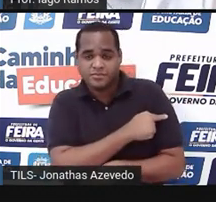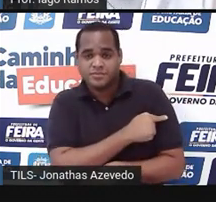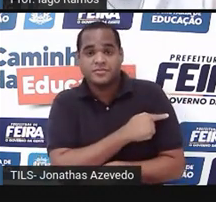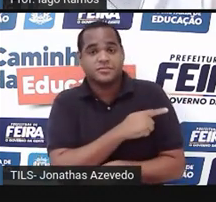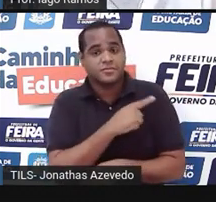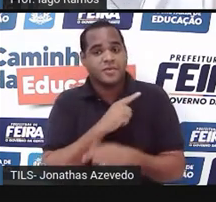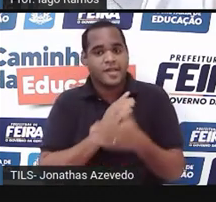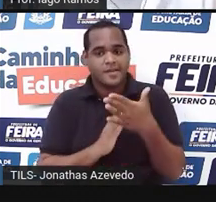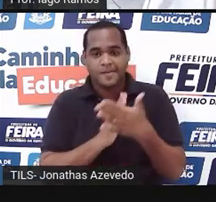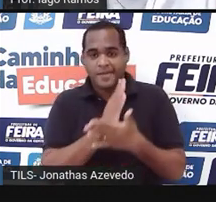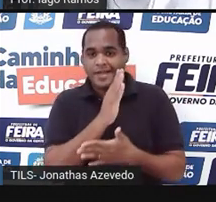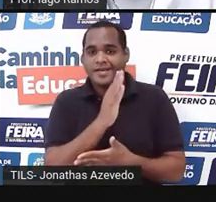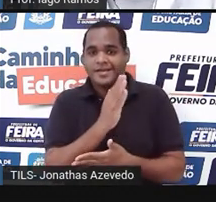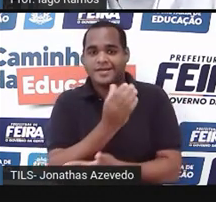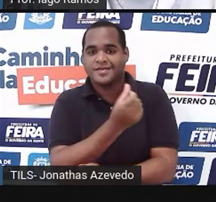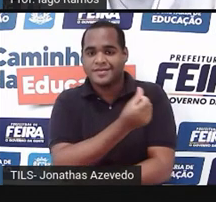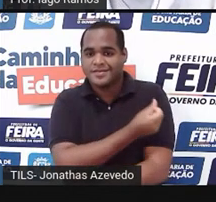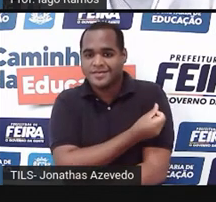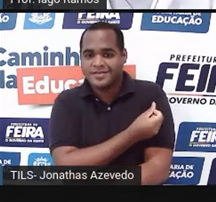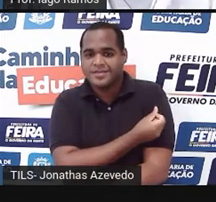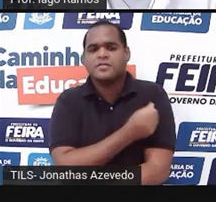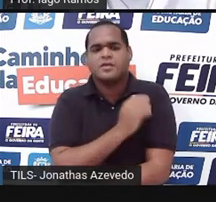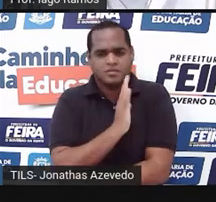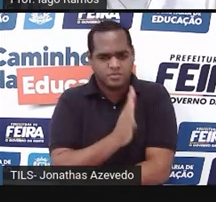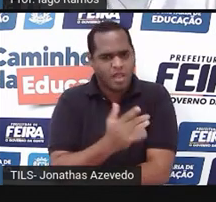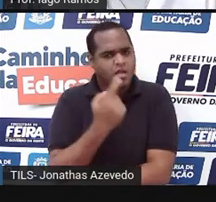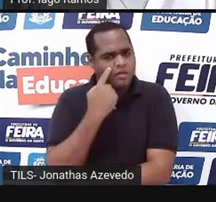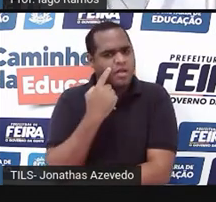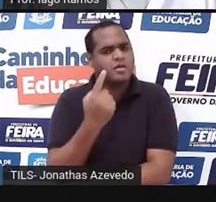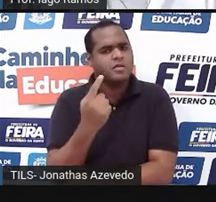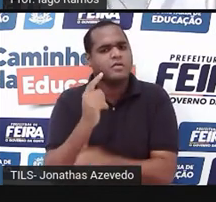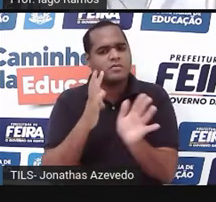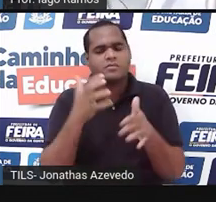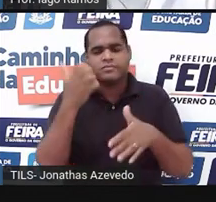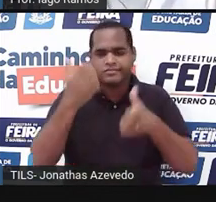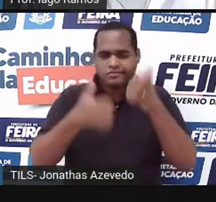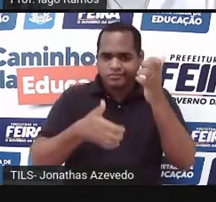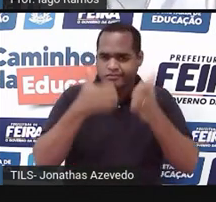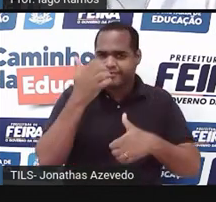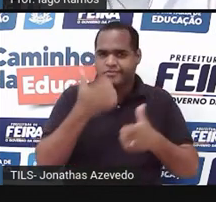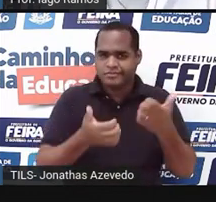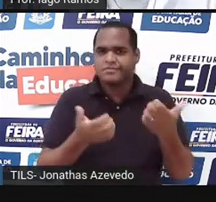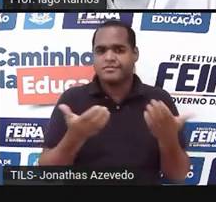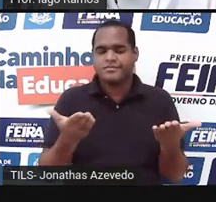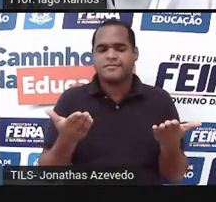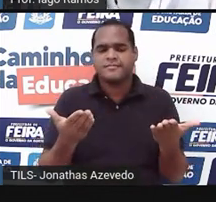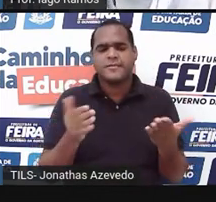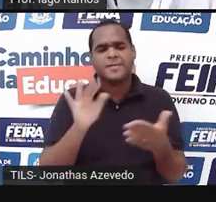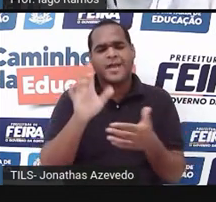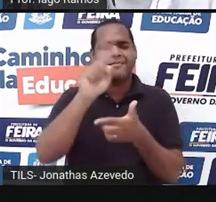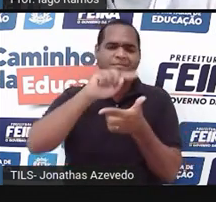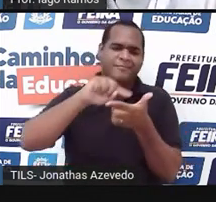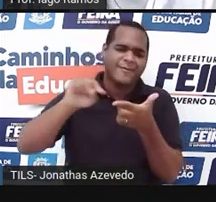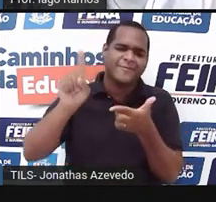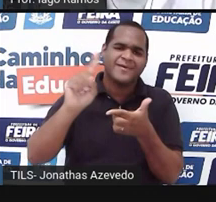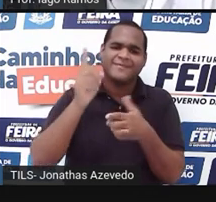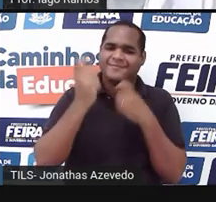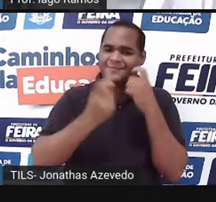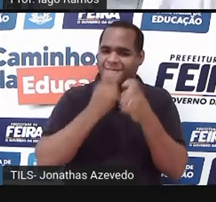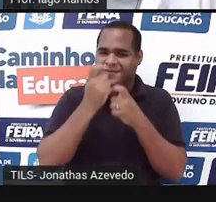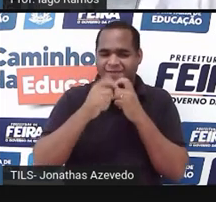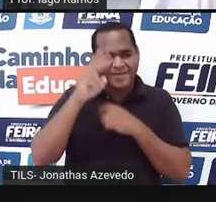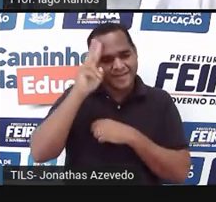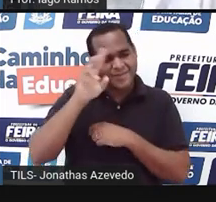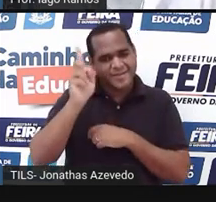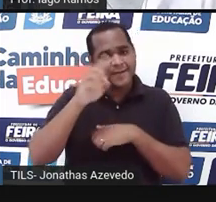passou pelo sexto eu acredito que você já tenha ouvido essa essa essa propriedade Tá mas não tem problema se você